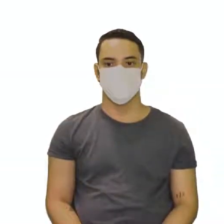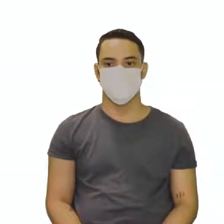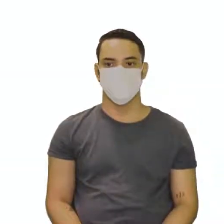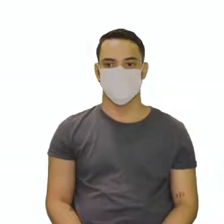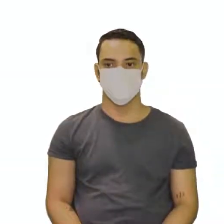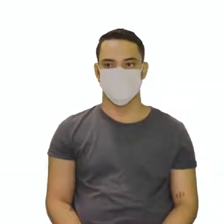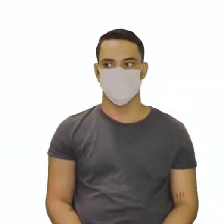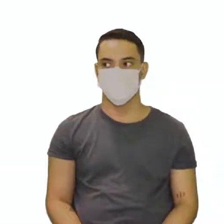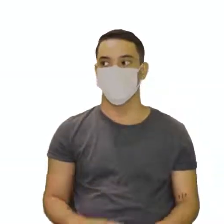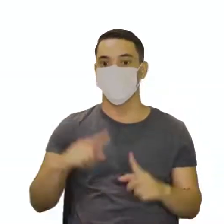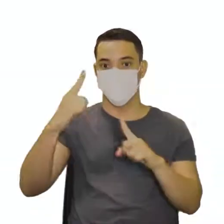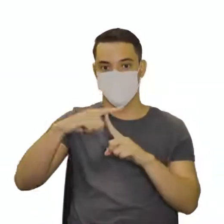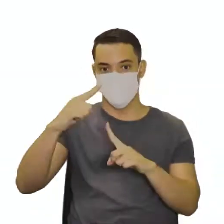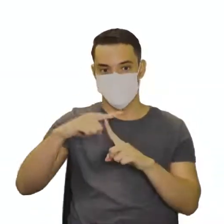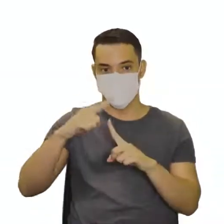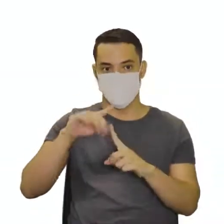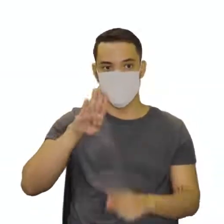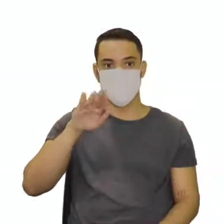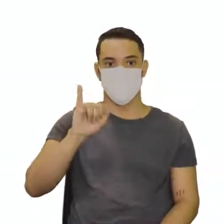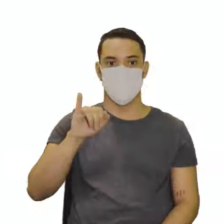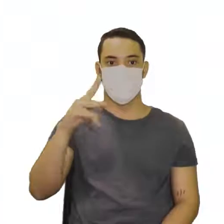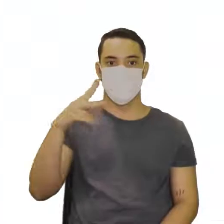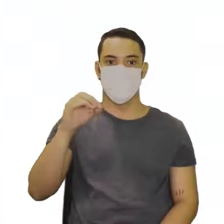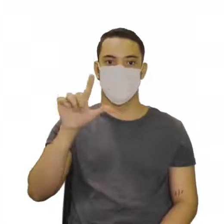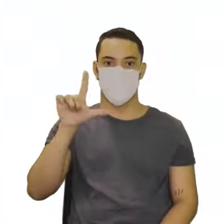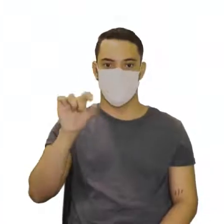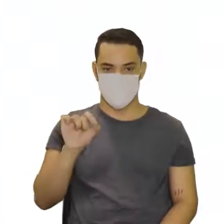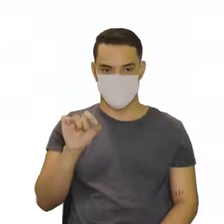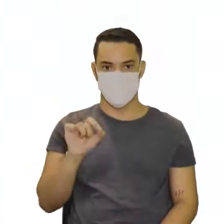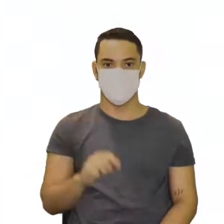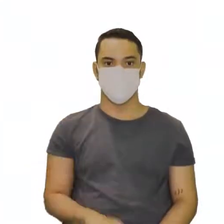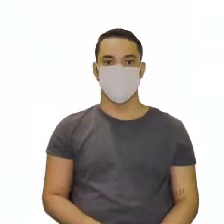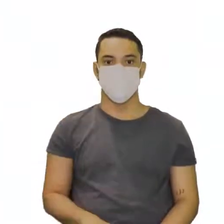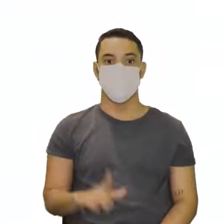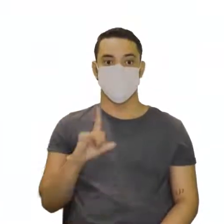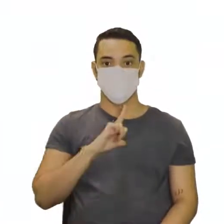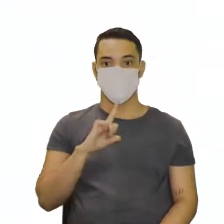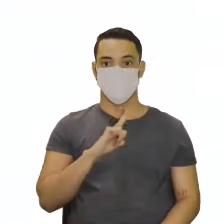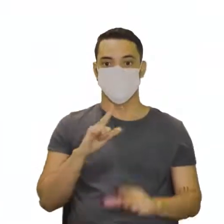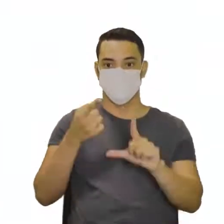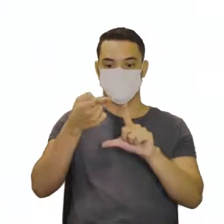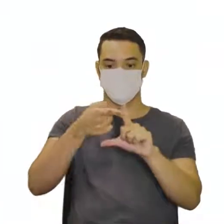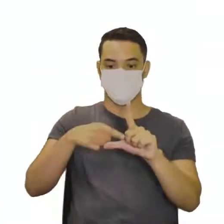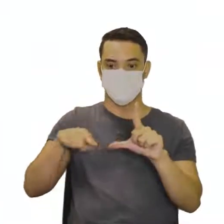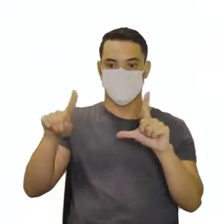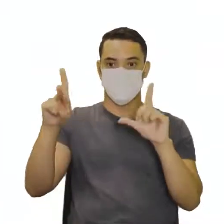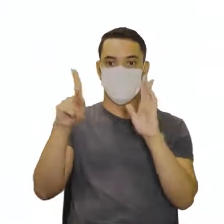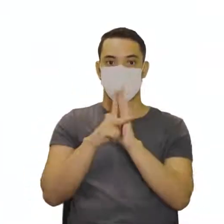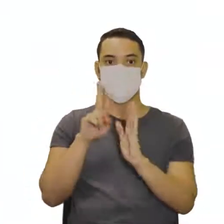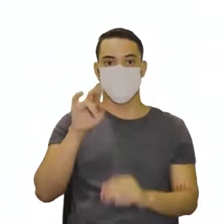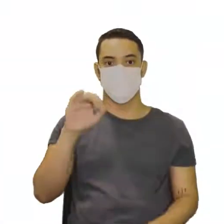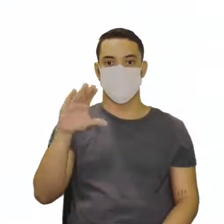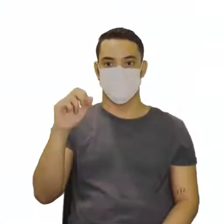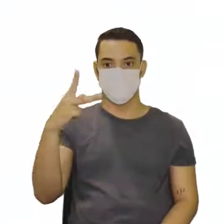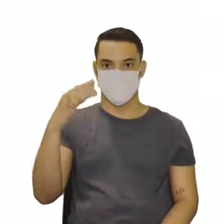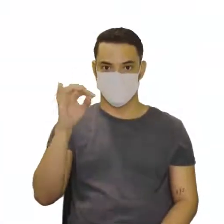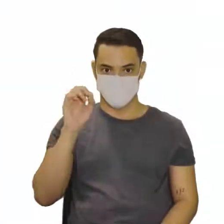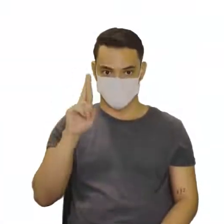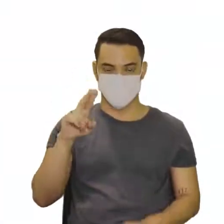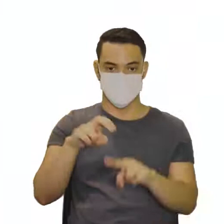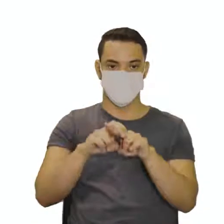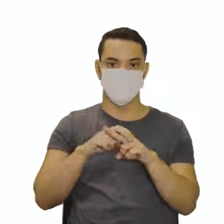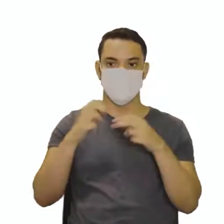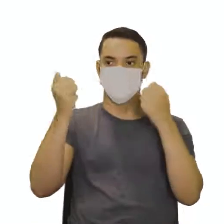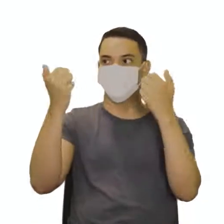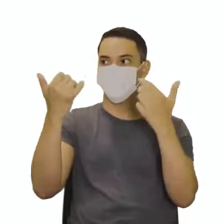tipo de bipolo apresentado. Bom, pessoal, a curva aqui característica é de um receptor. Então aqui nós podemos